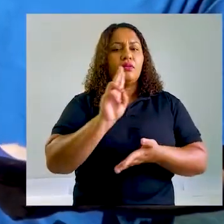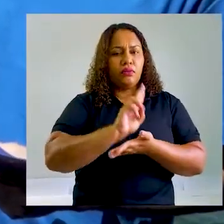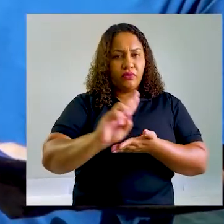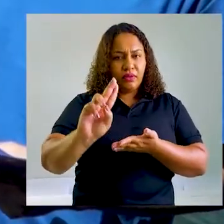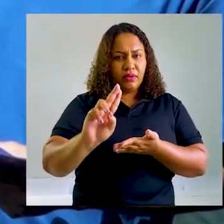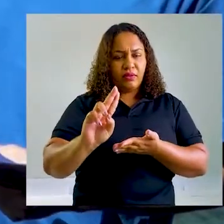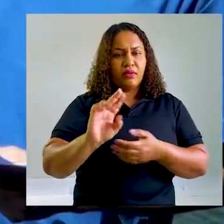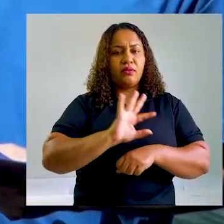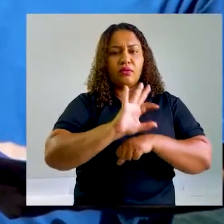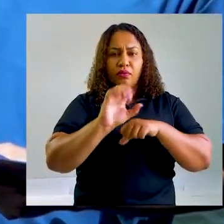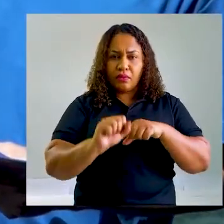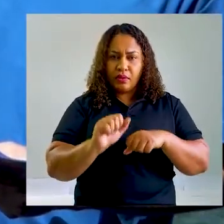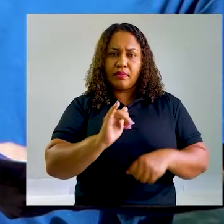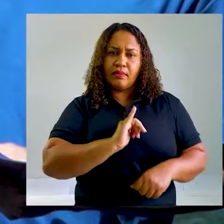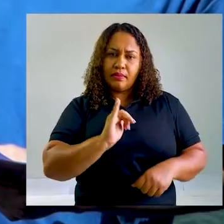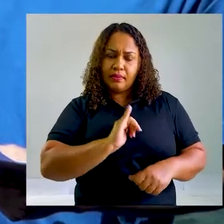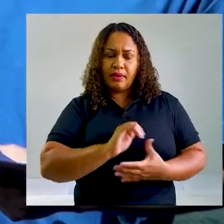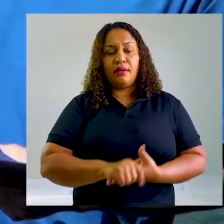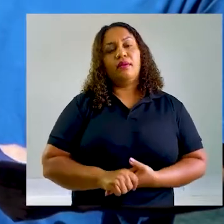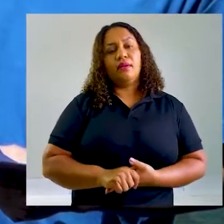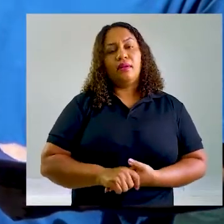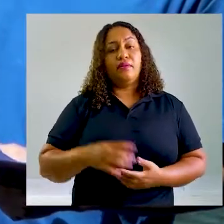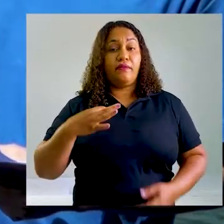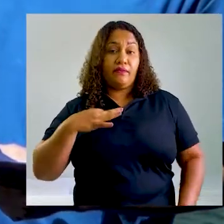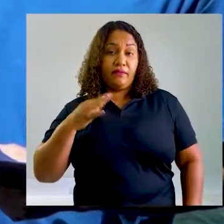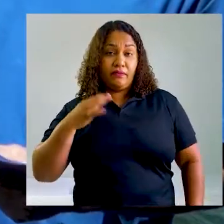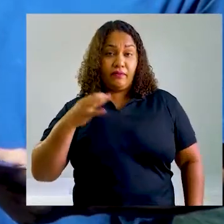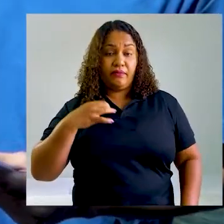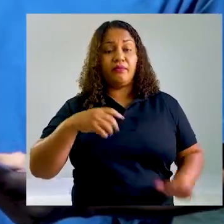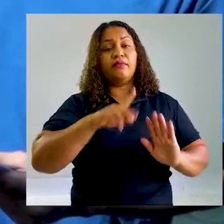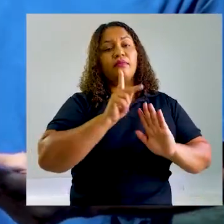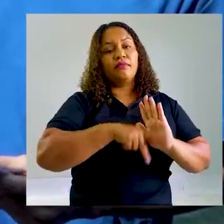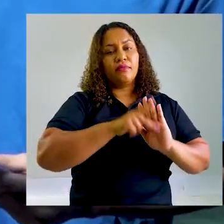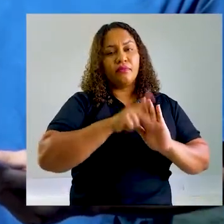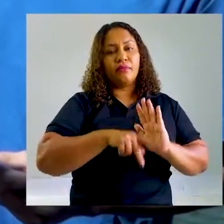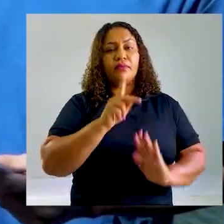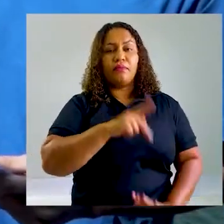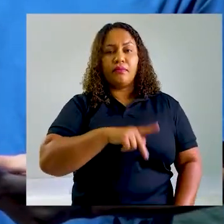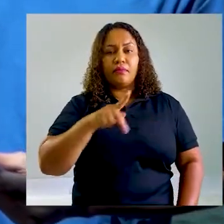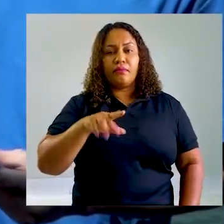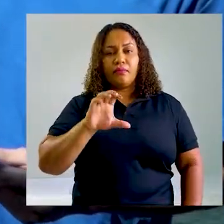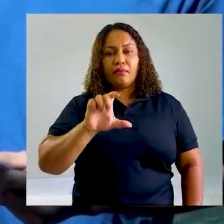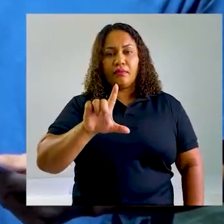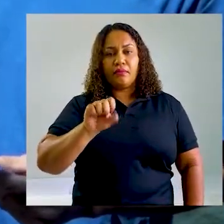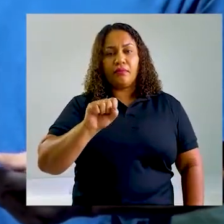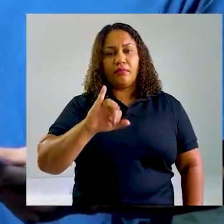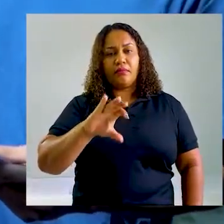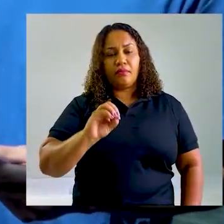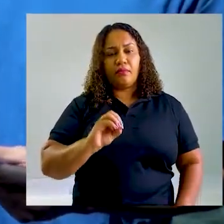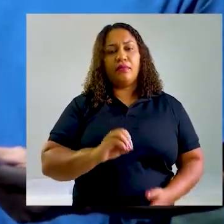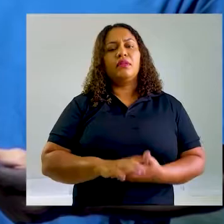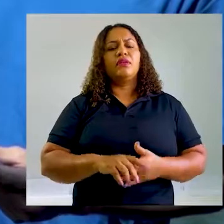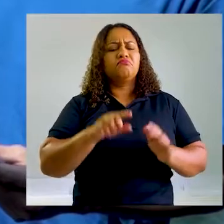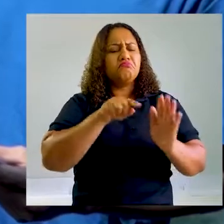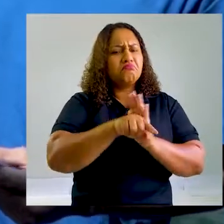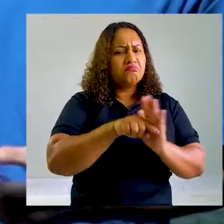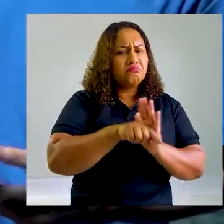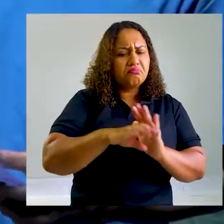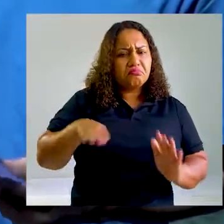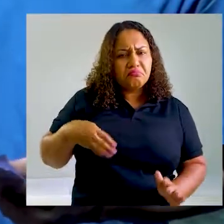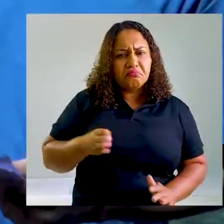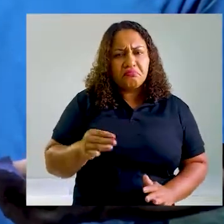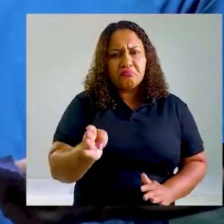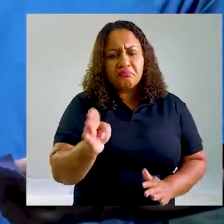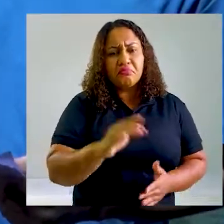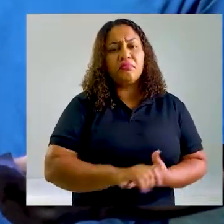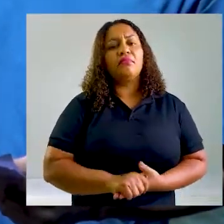UEMA, em Imperatriz. Eu fui voluntário nos projetos do professor Clésio Fonseca, que mexia com piscicultura, né?